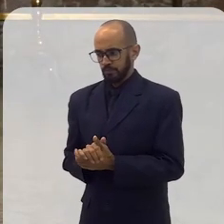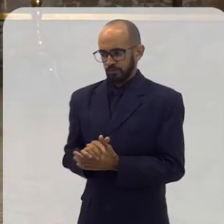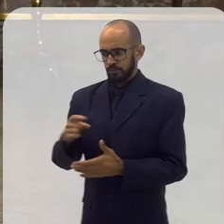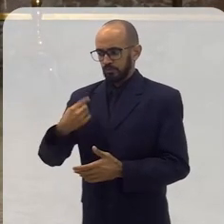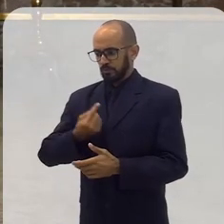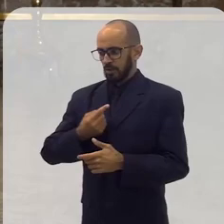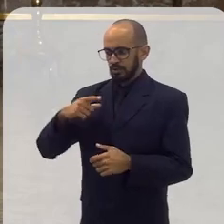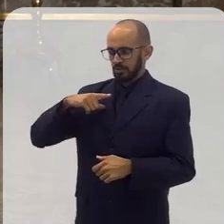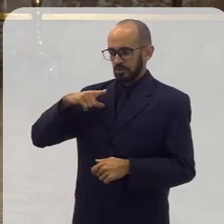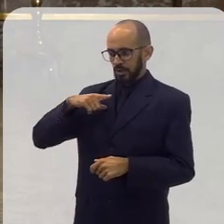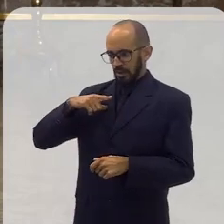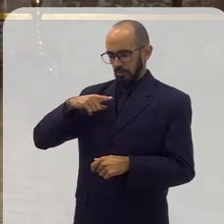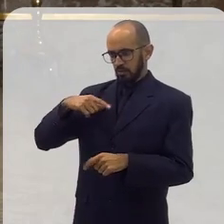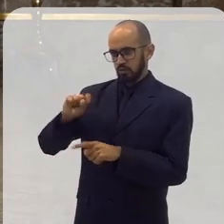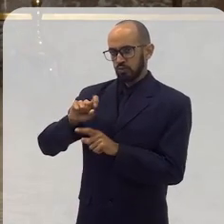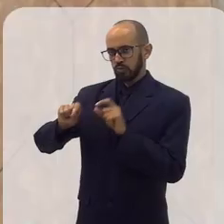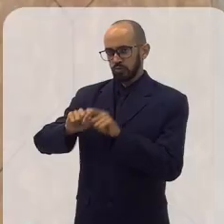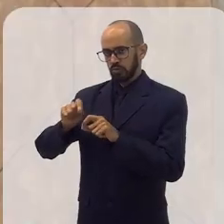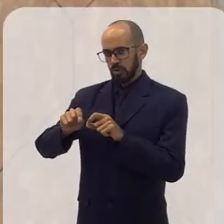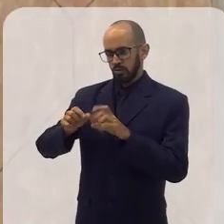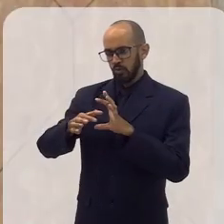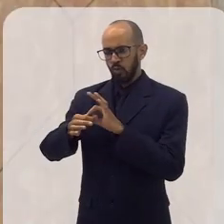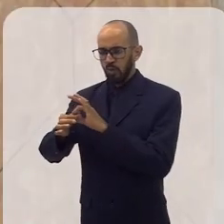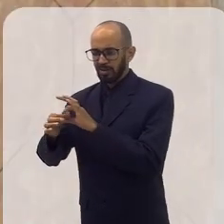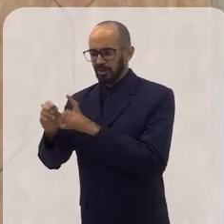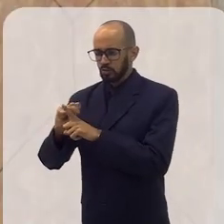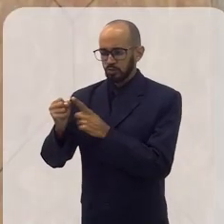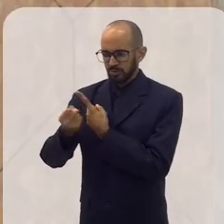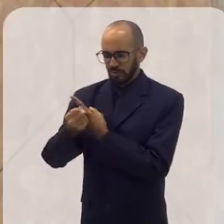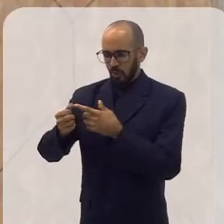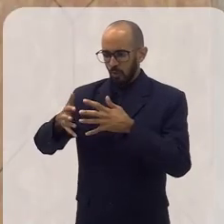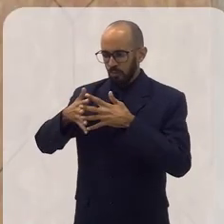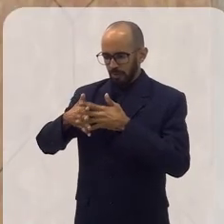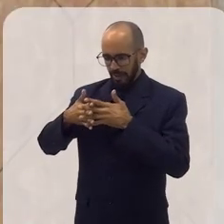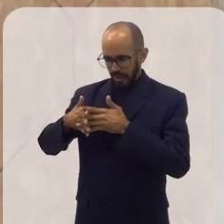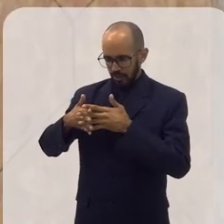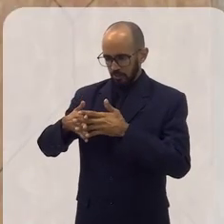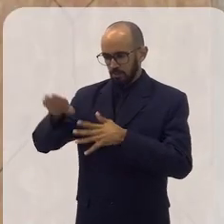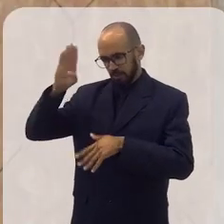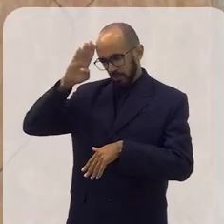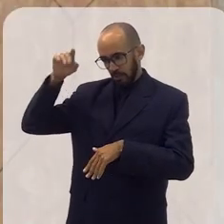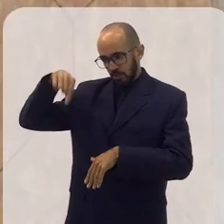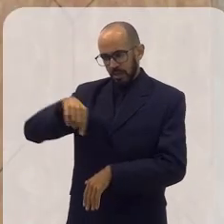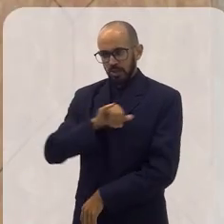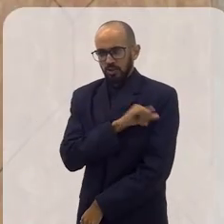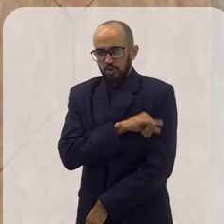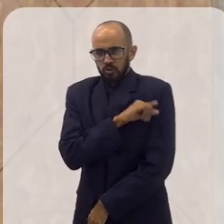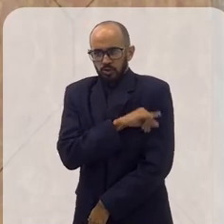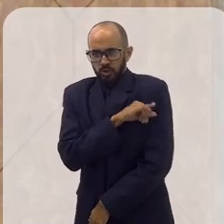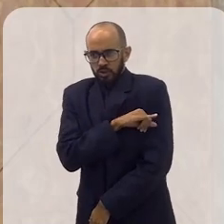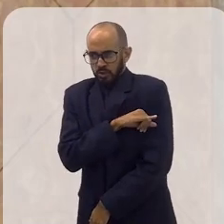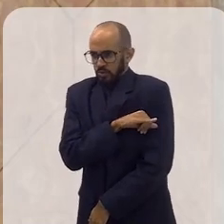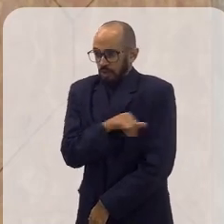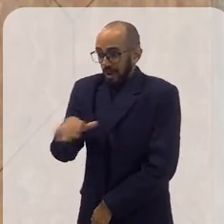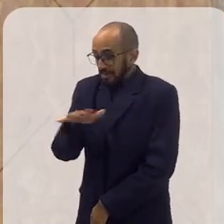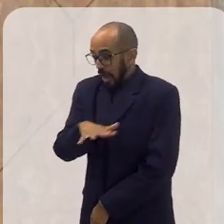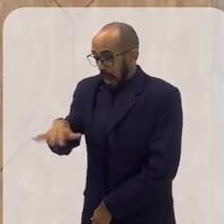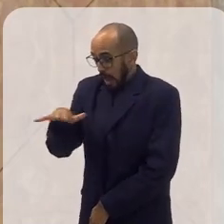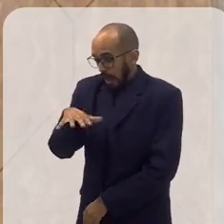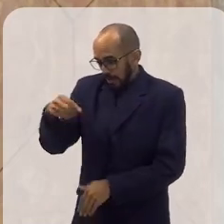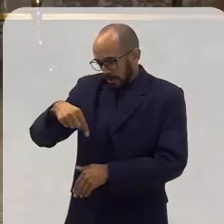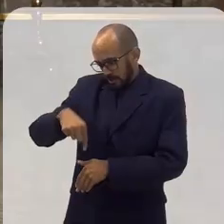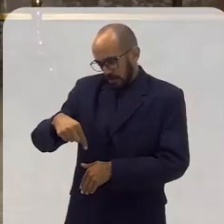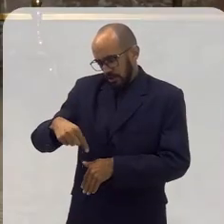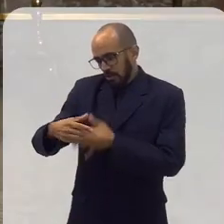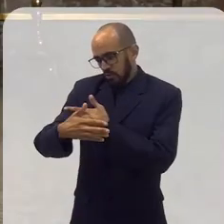Hoje, nós temos uma situação social muito complicada, principalmente aqui no Rio de Janeiro e nessa